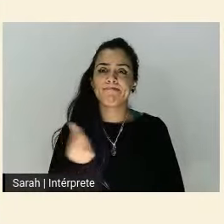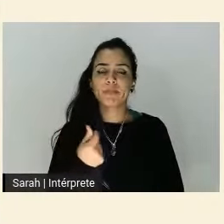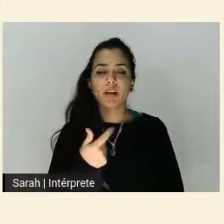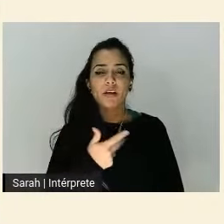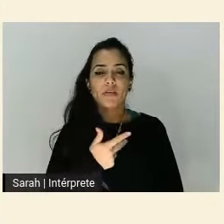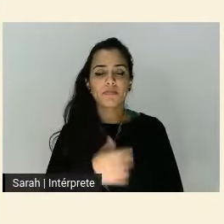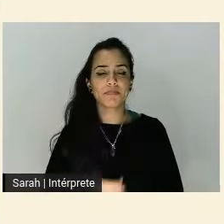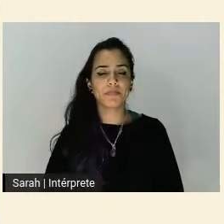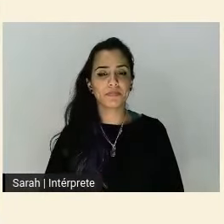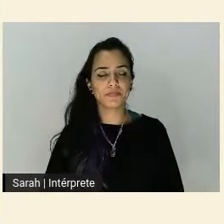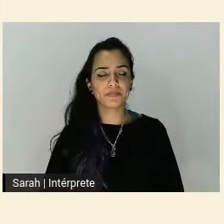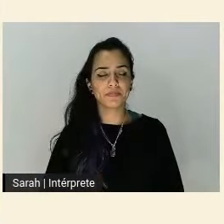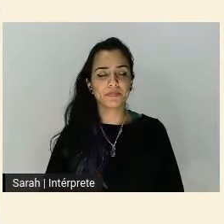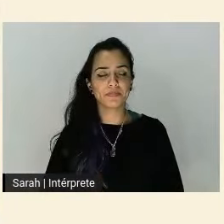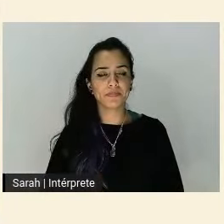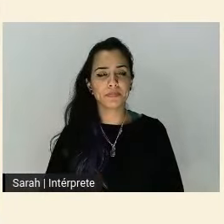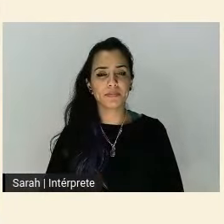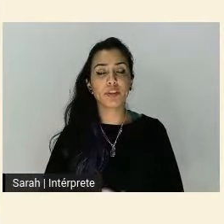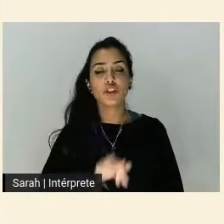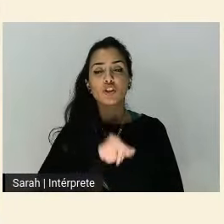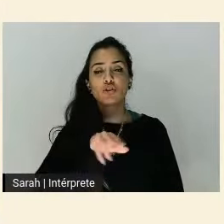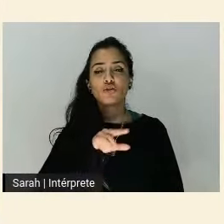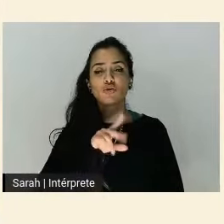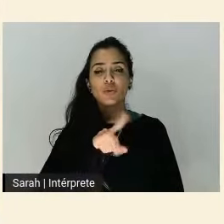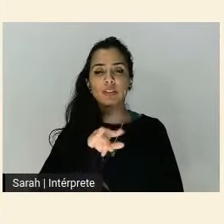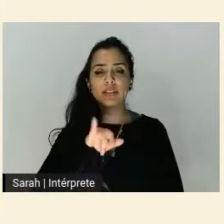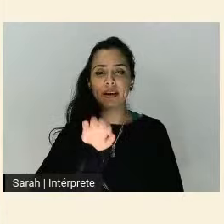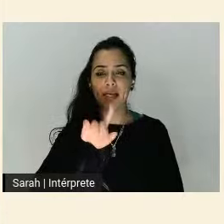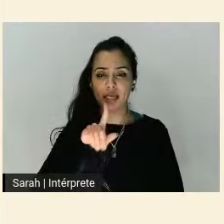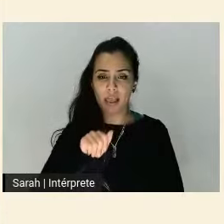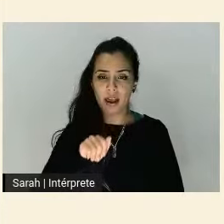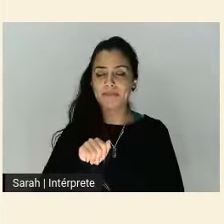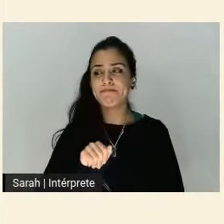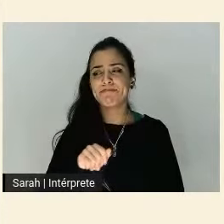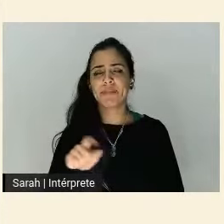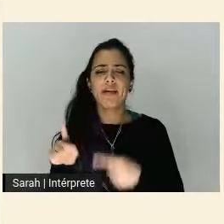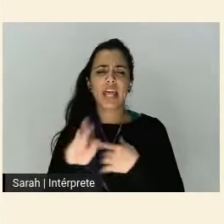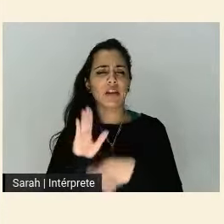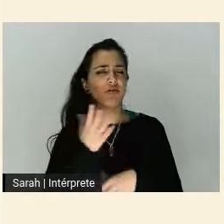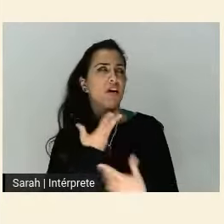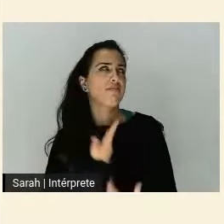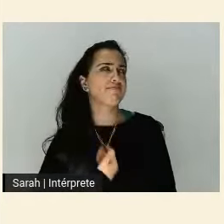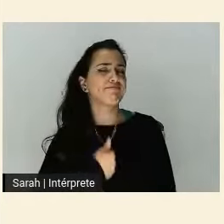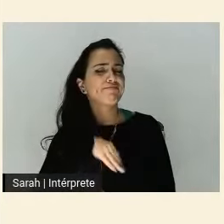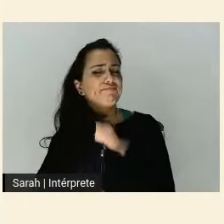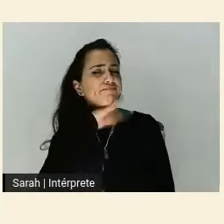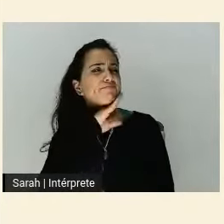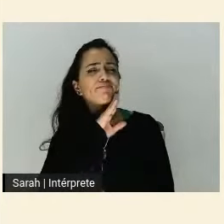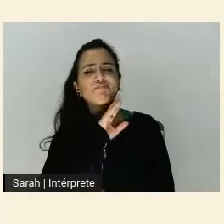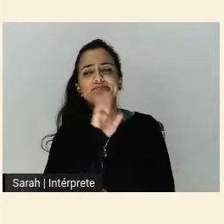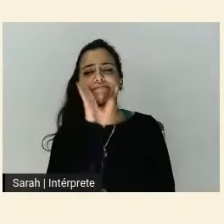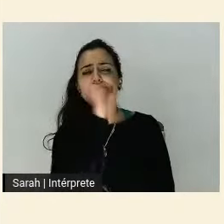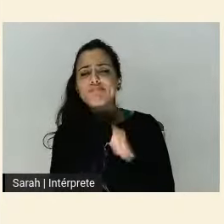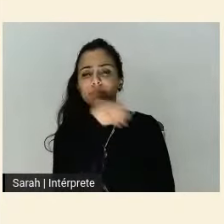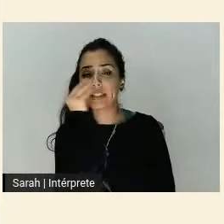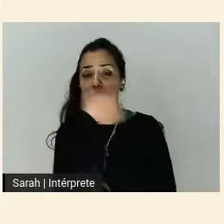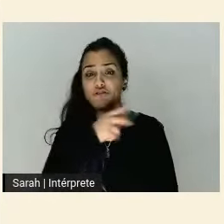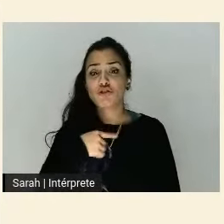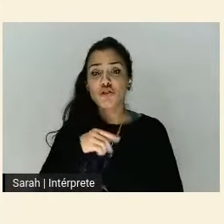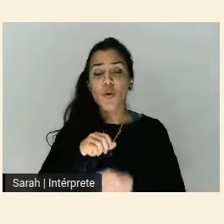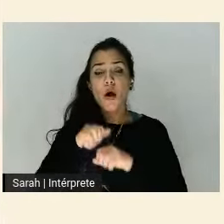com os Lusíadas de Camões. E ele, já cansado daquilo, pulou a janela da